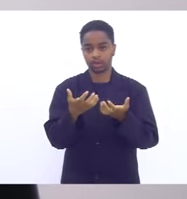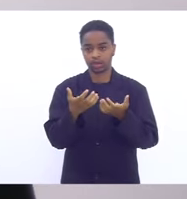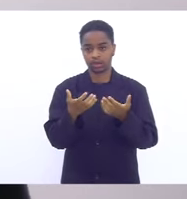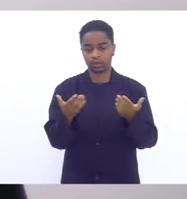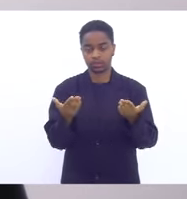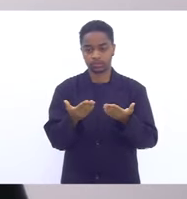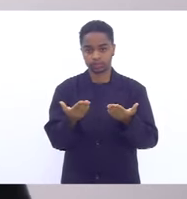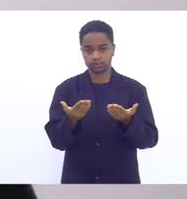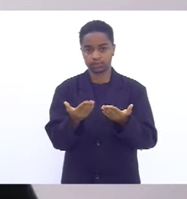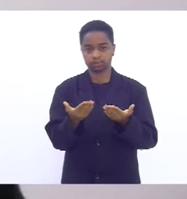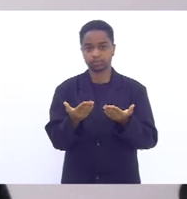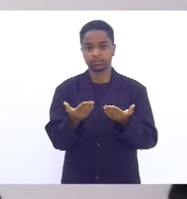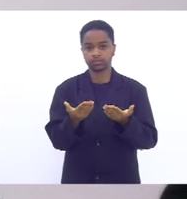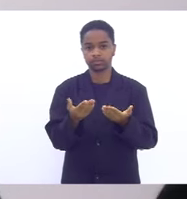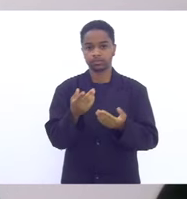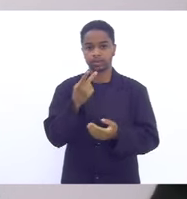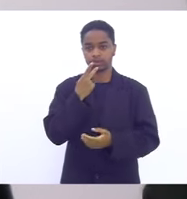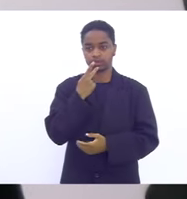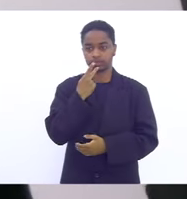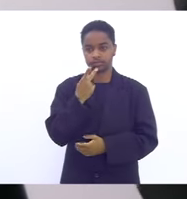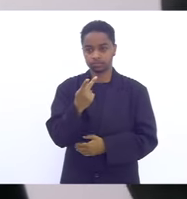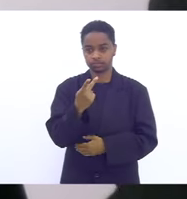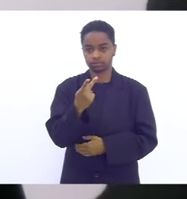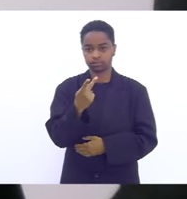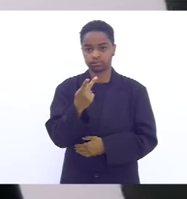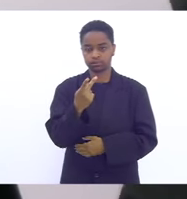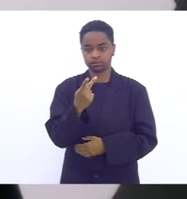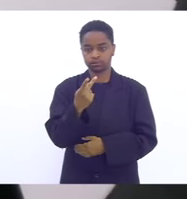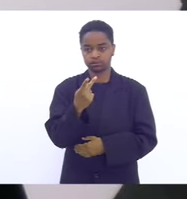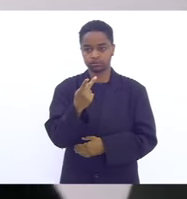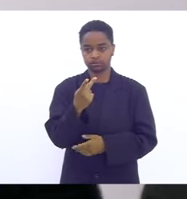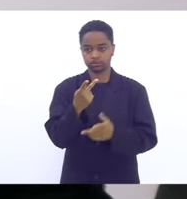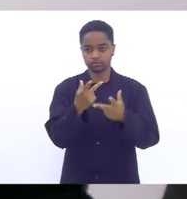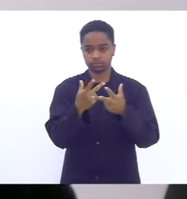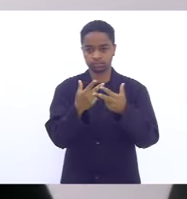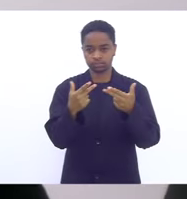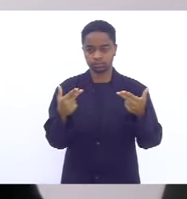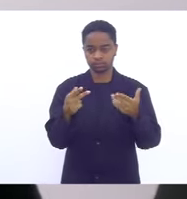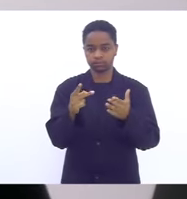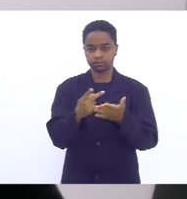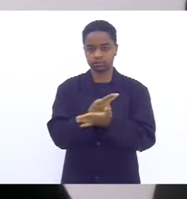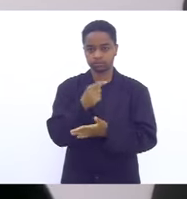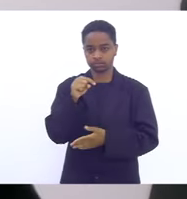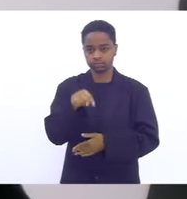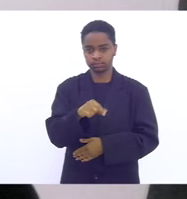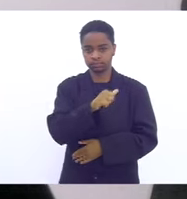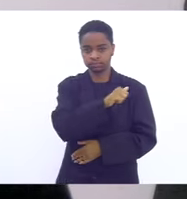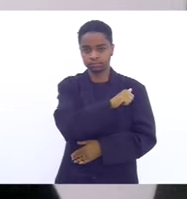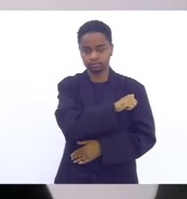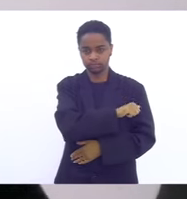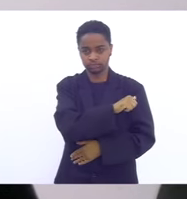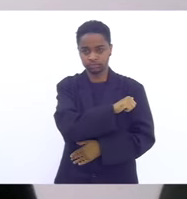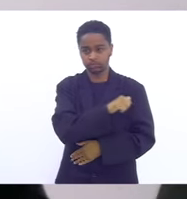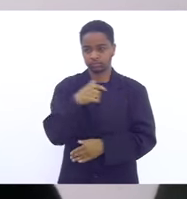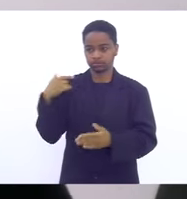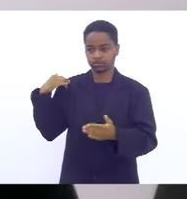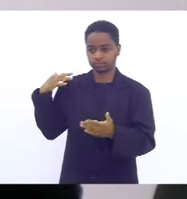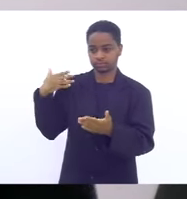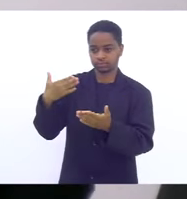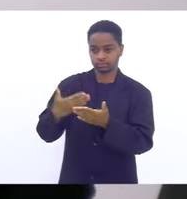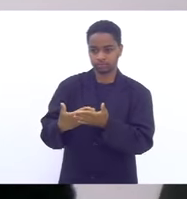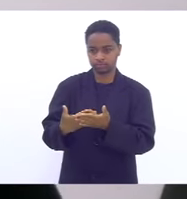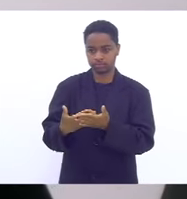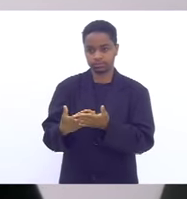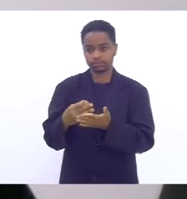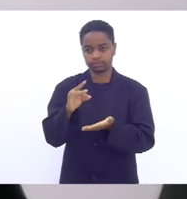já falar que o que está acontecendo no nosso Estado nos últimos tempos